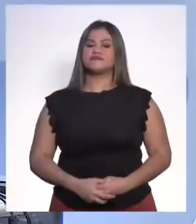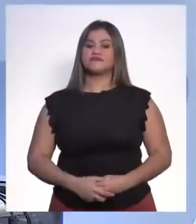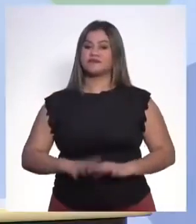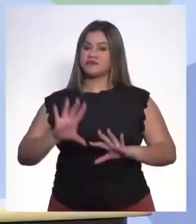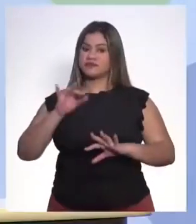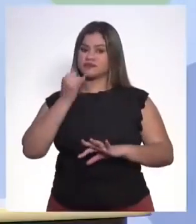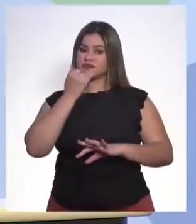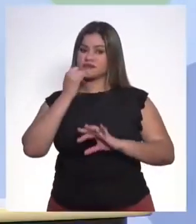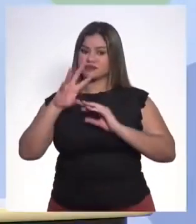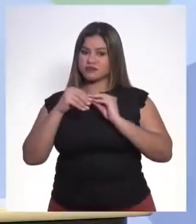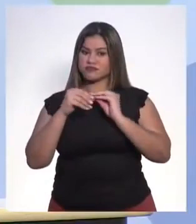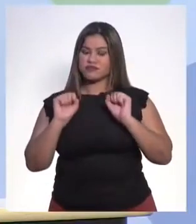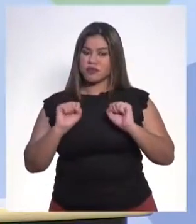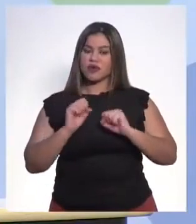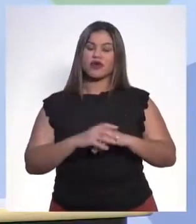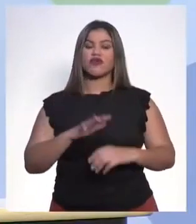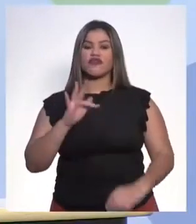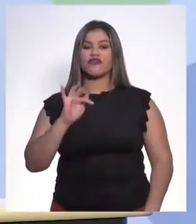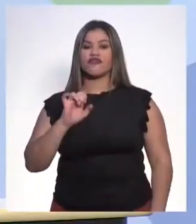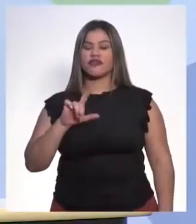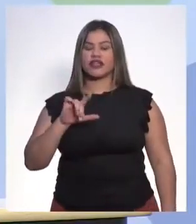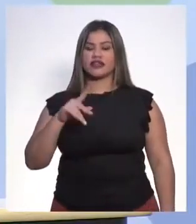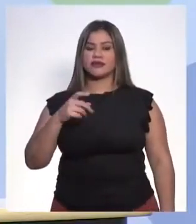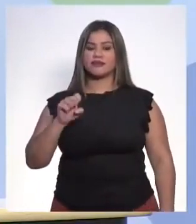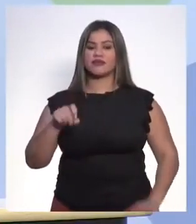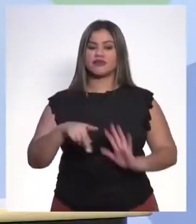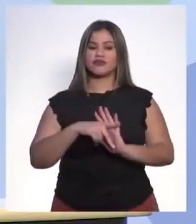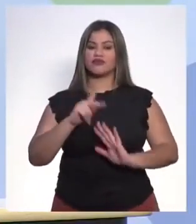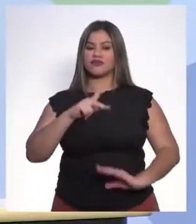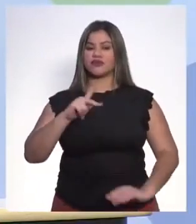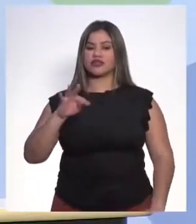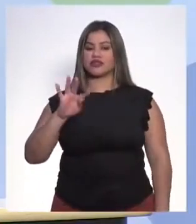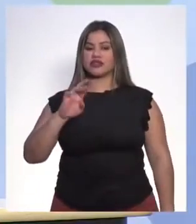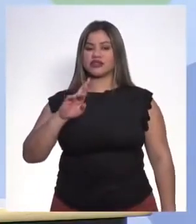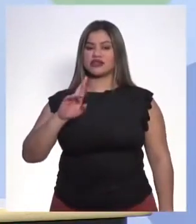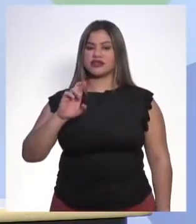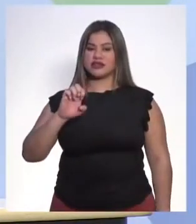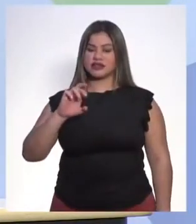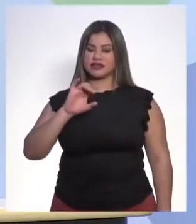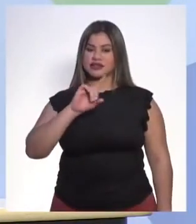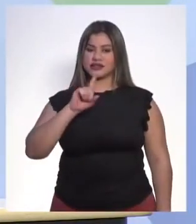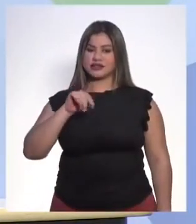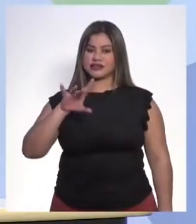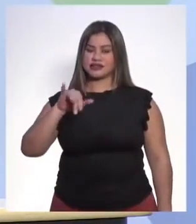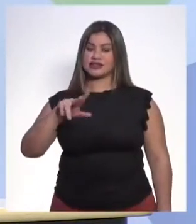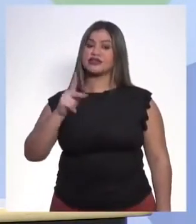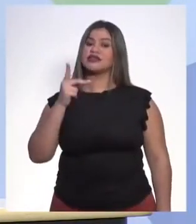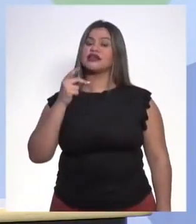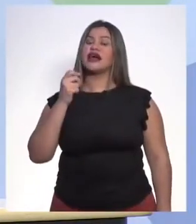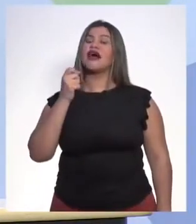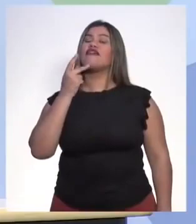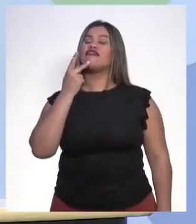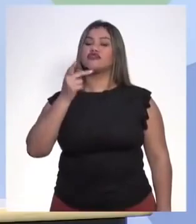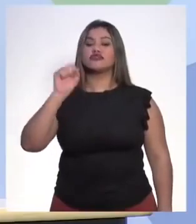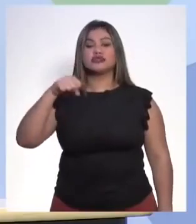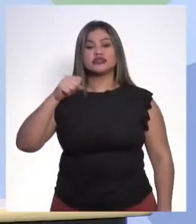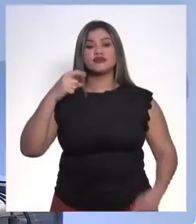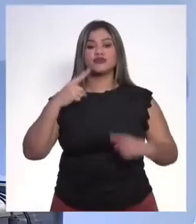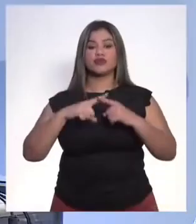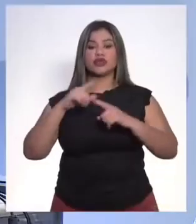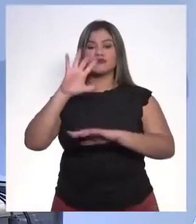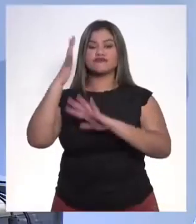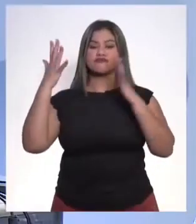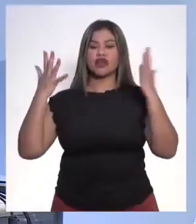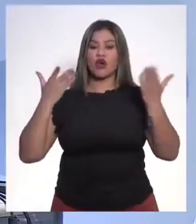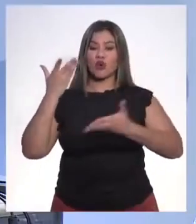falar mais uma? O aluno Felipe da Pro Terezinha colocou sim, pois a preservação é um assunto diário. Exatamente. Como é o nome desse